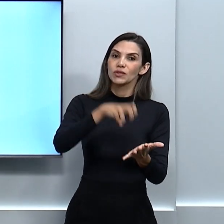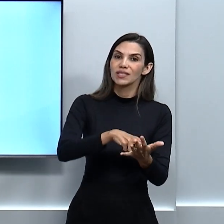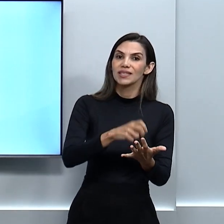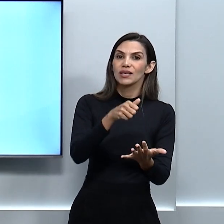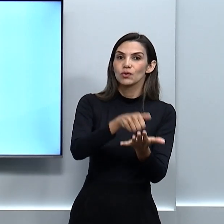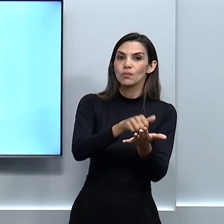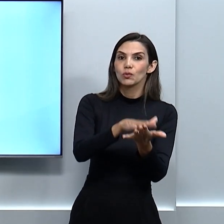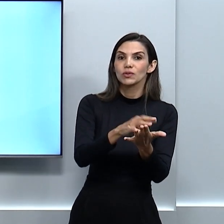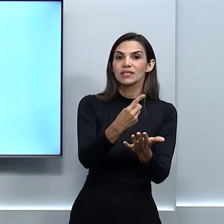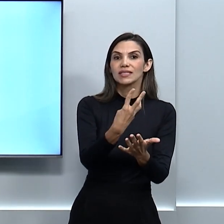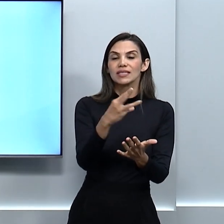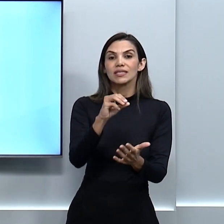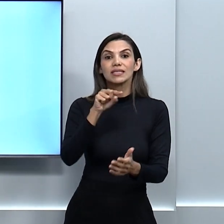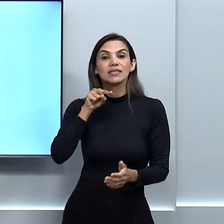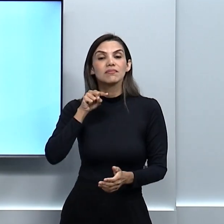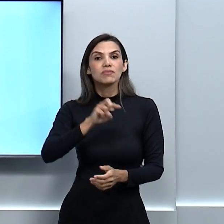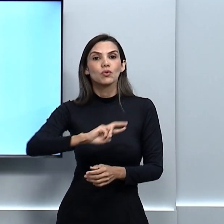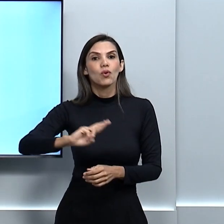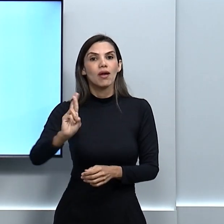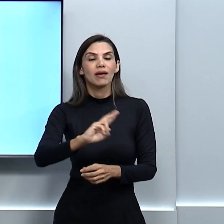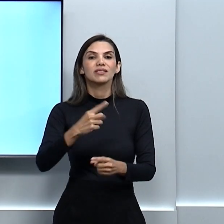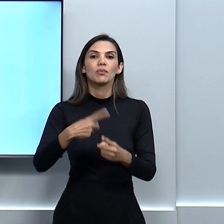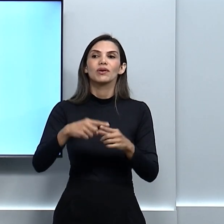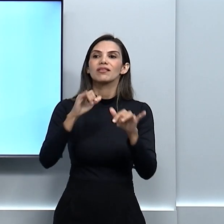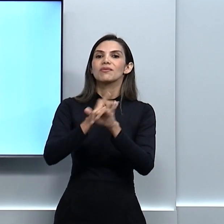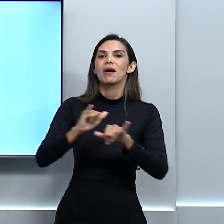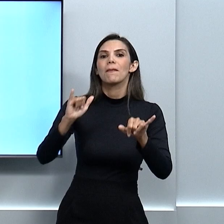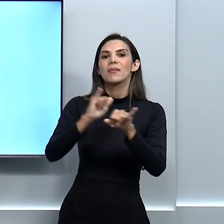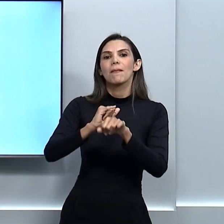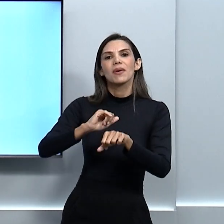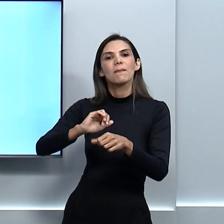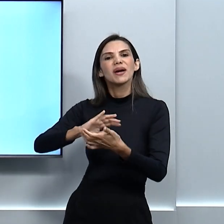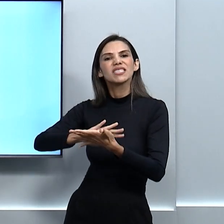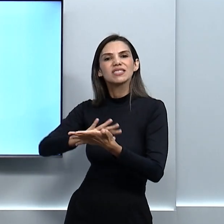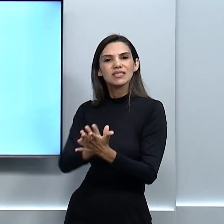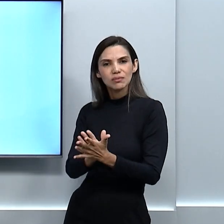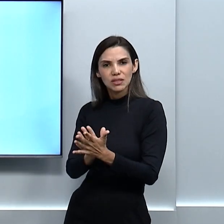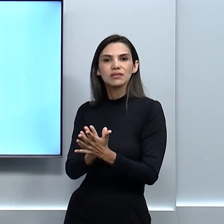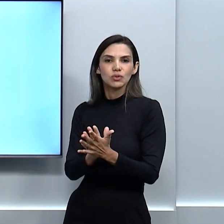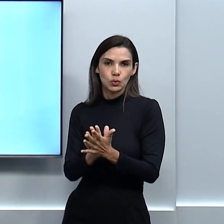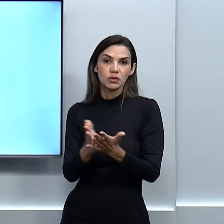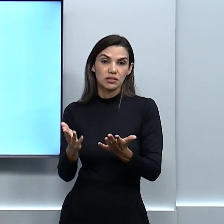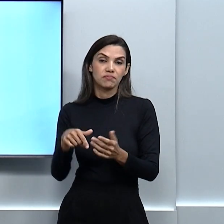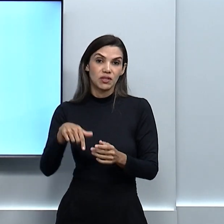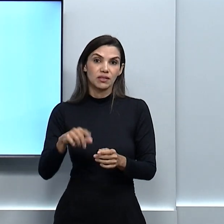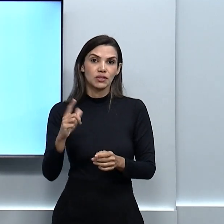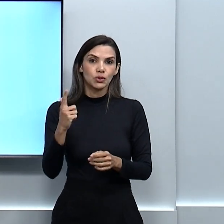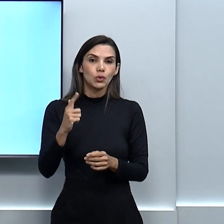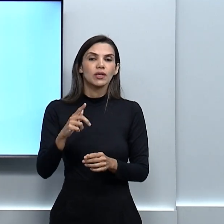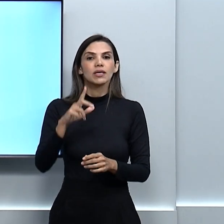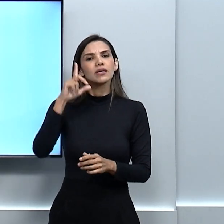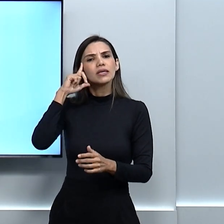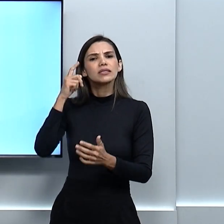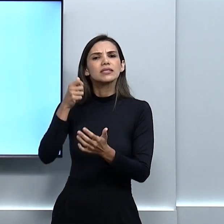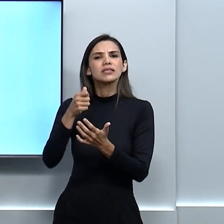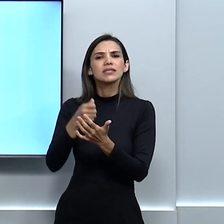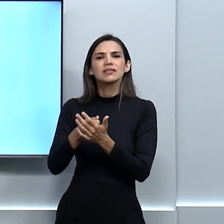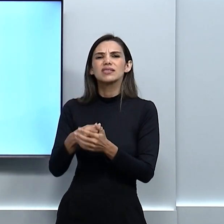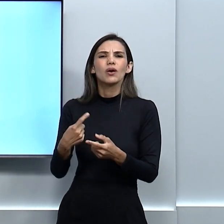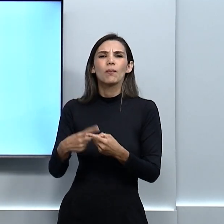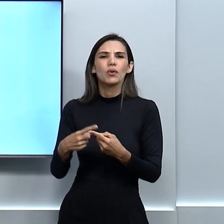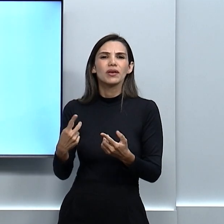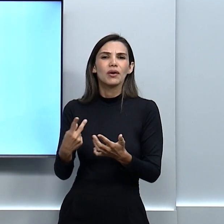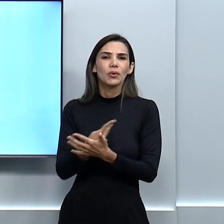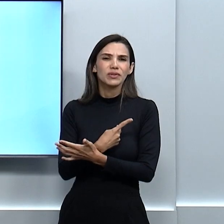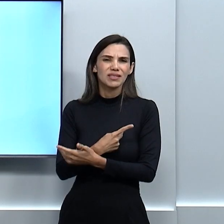publicidade considerada discriminatória contra consumidores aqui em Goiânia. A decisão foi tomada depois de uma